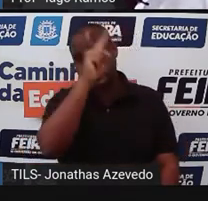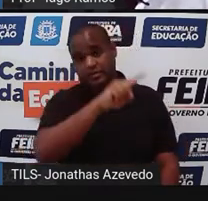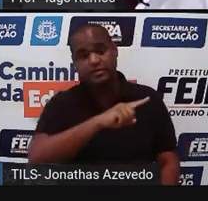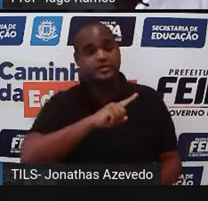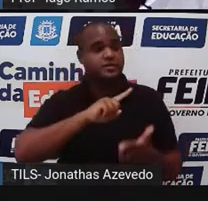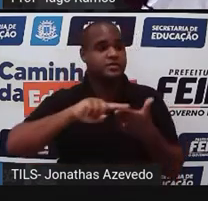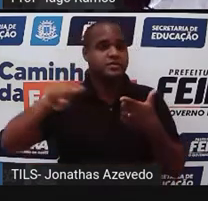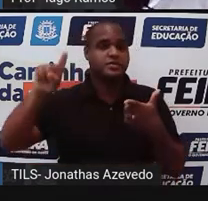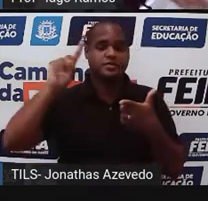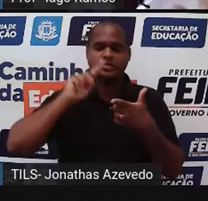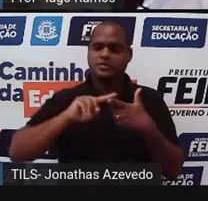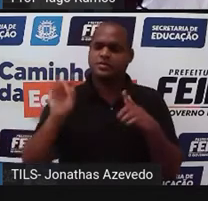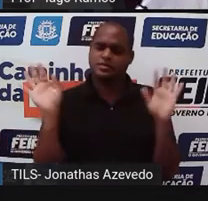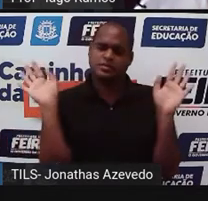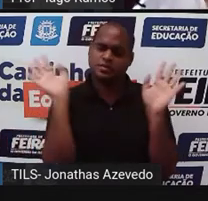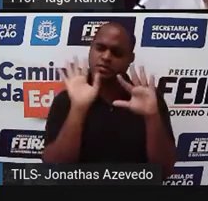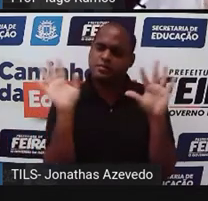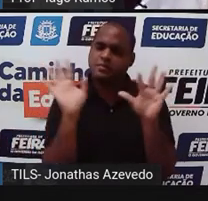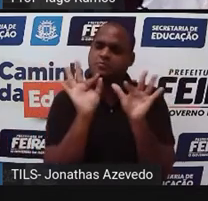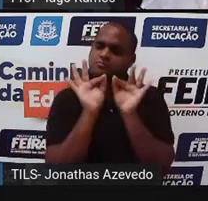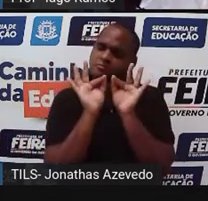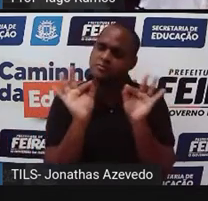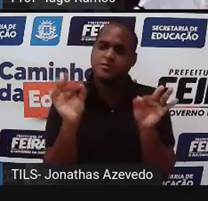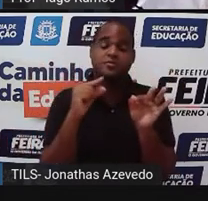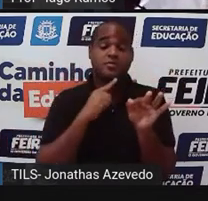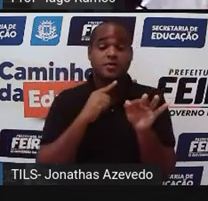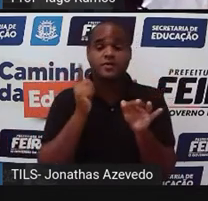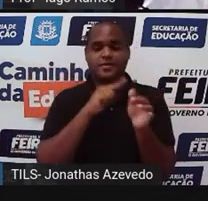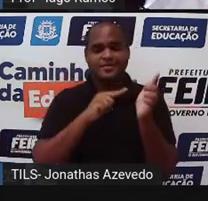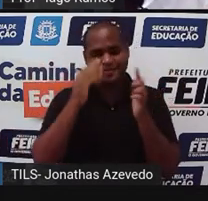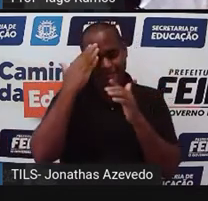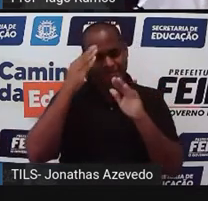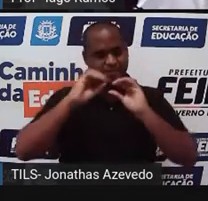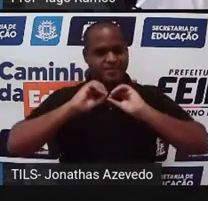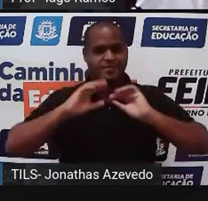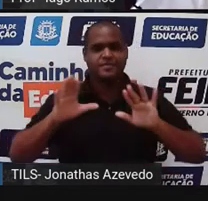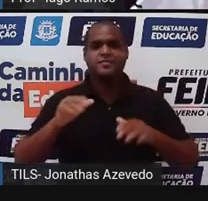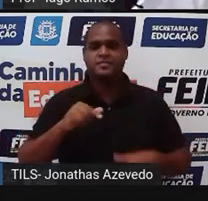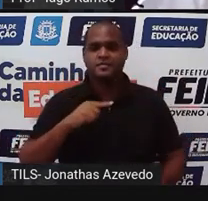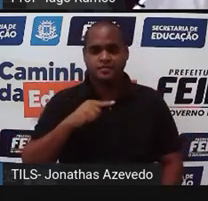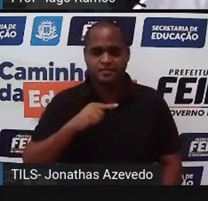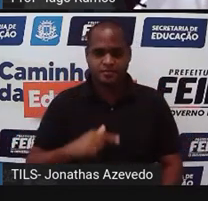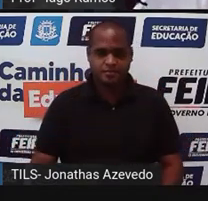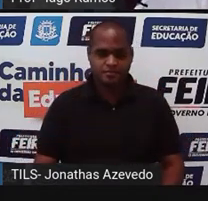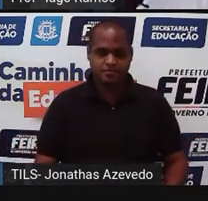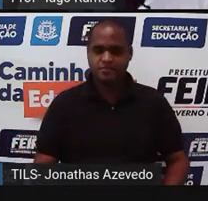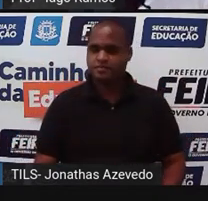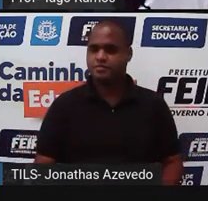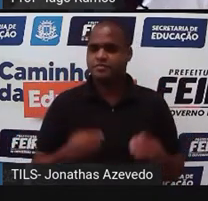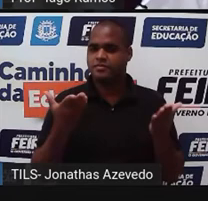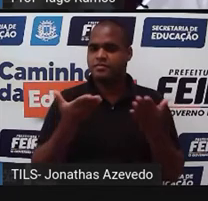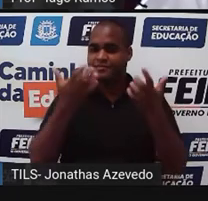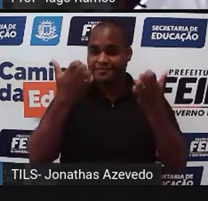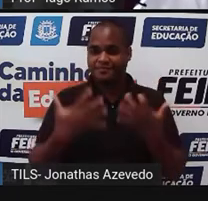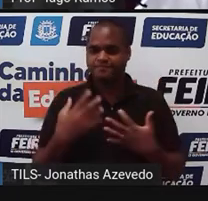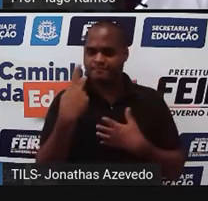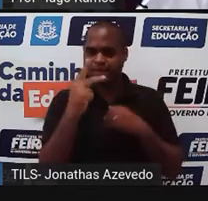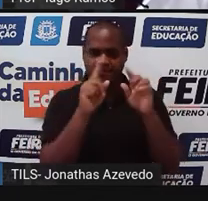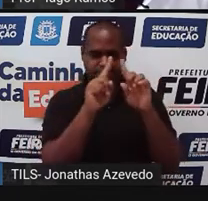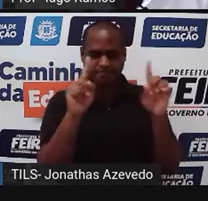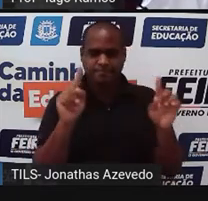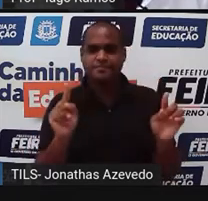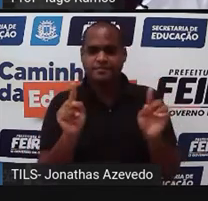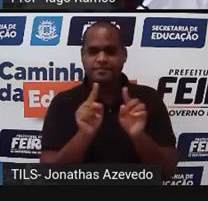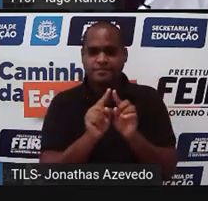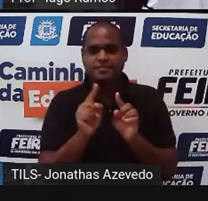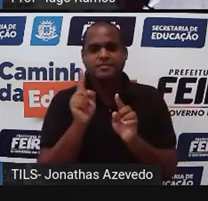difíceis não é coisa simples que é para a gente entender e agora nesse retângulo que você acabou